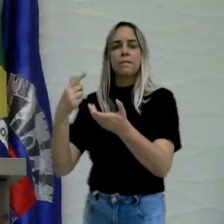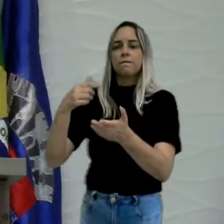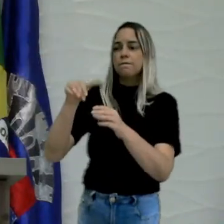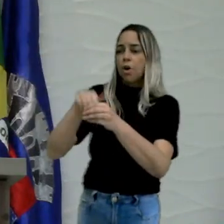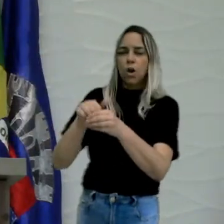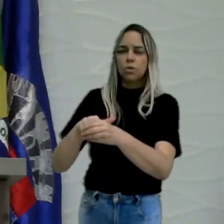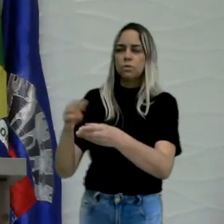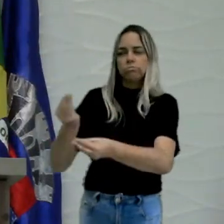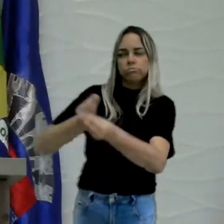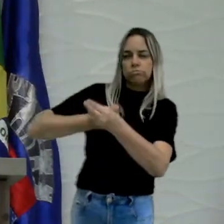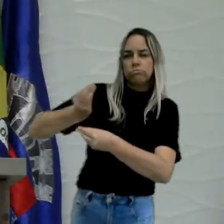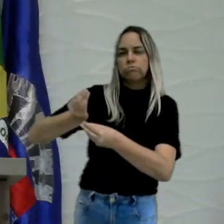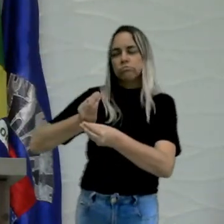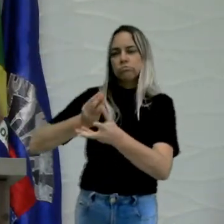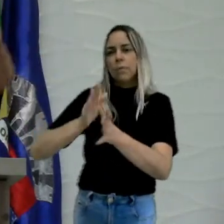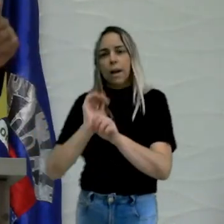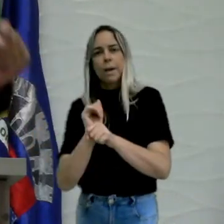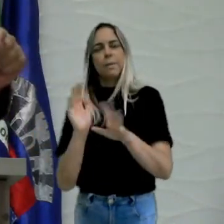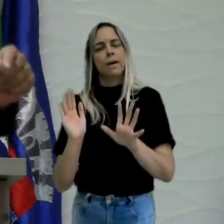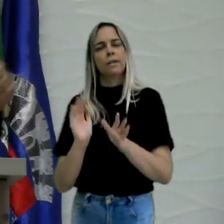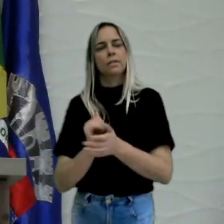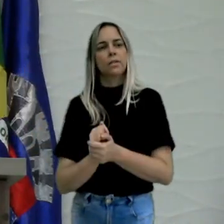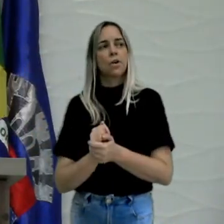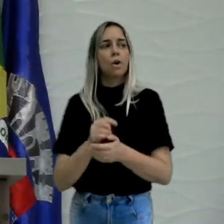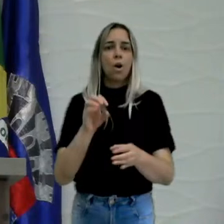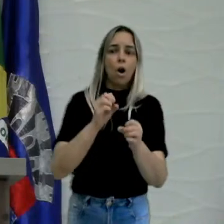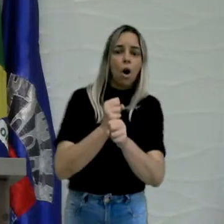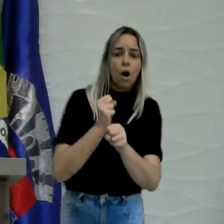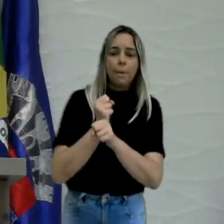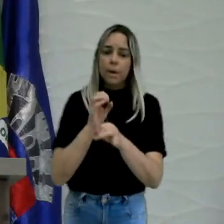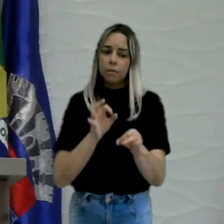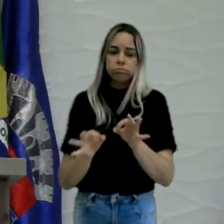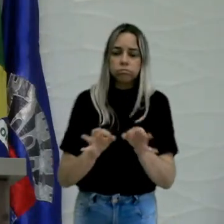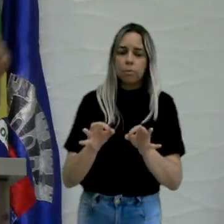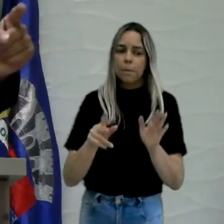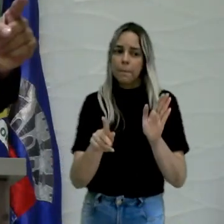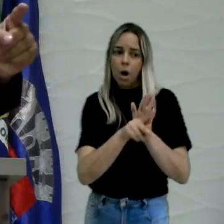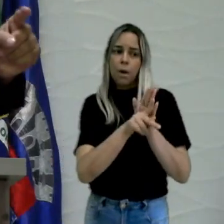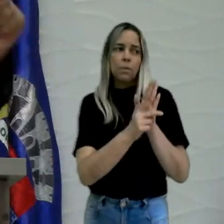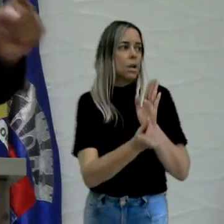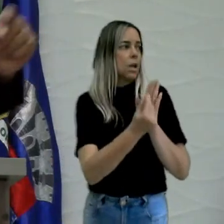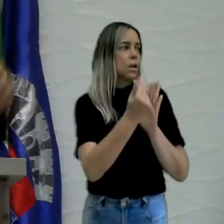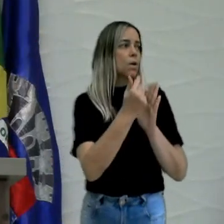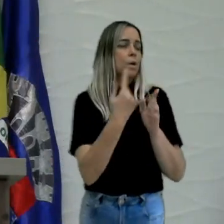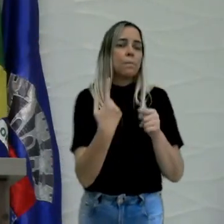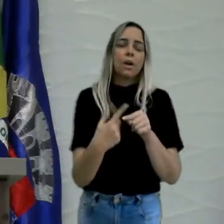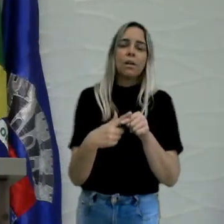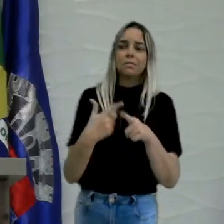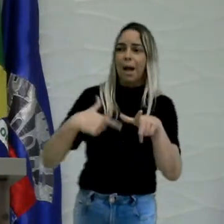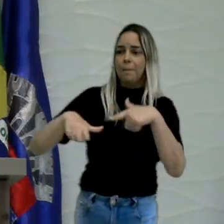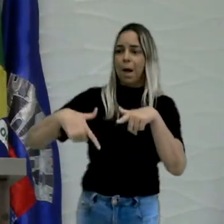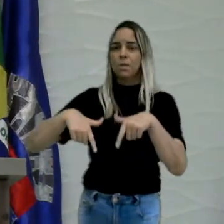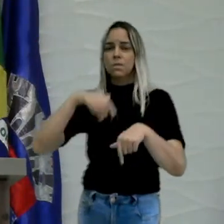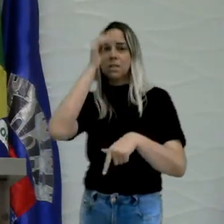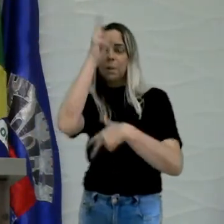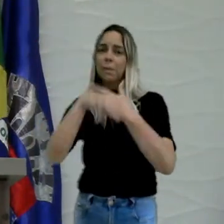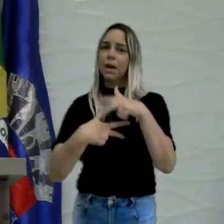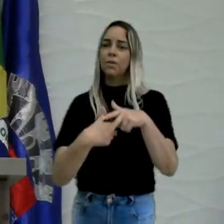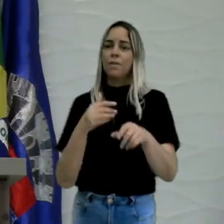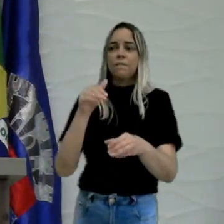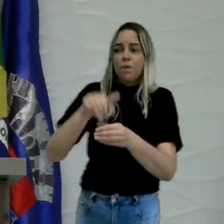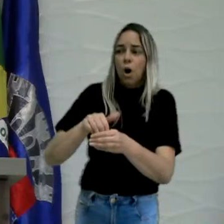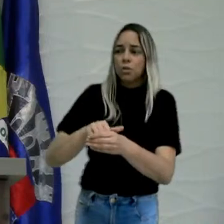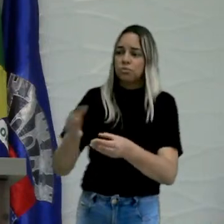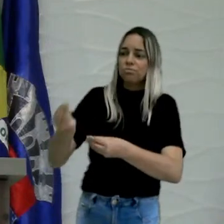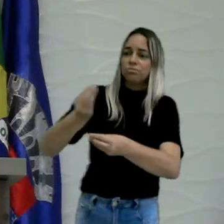de reais, ninguém vê uma obra com recurso próprio. Que os empregos de São Bento é em troca de voto. Tem que se